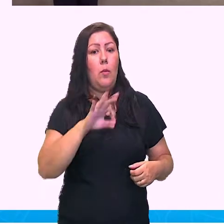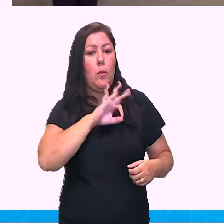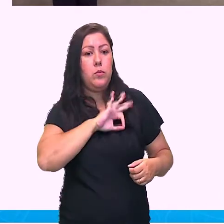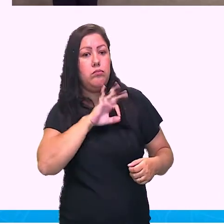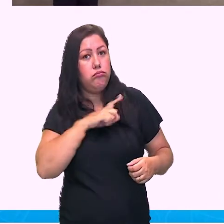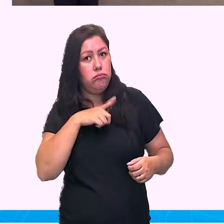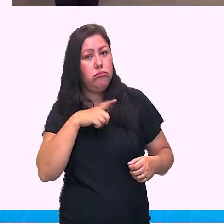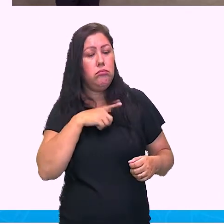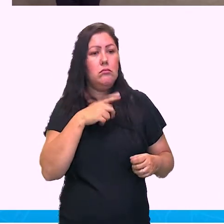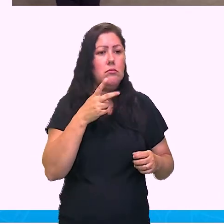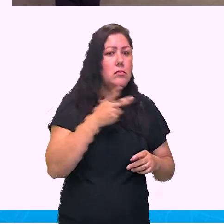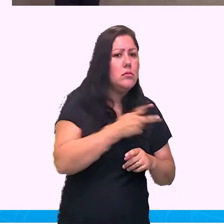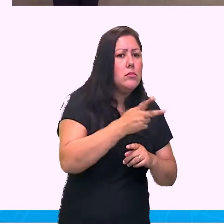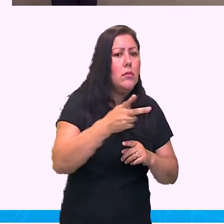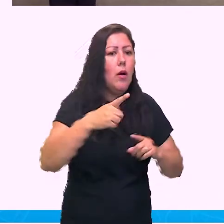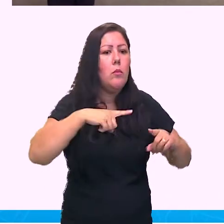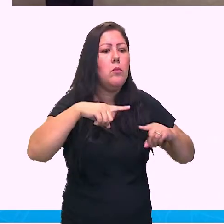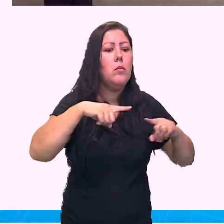Então,